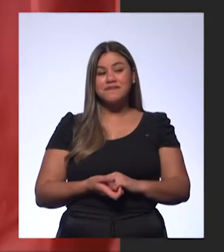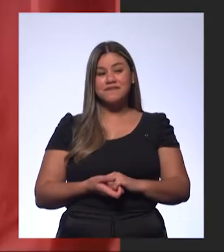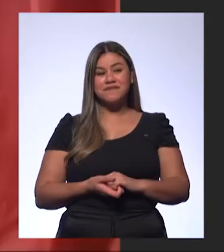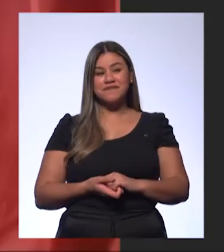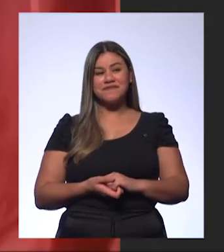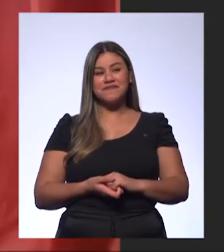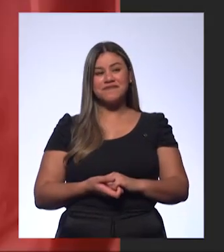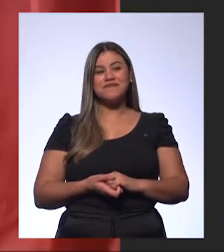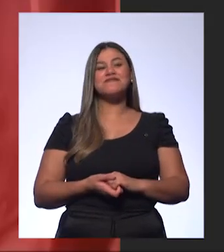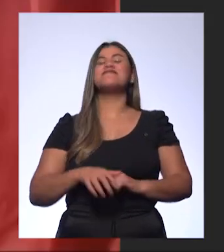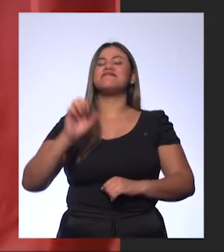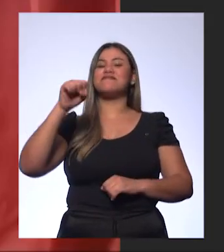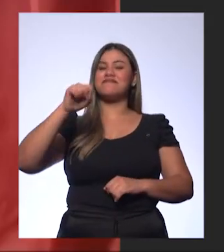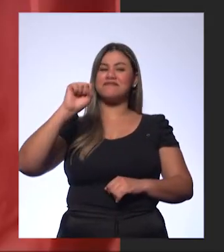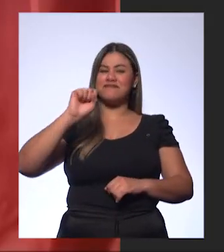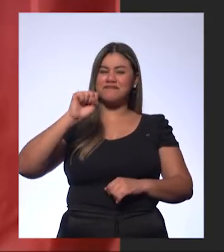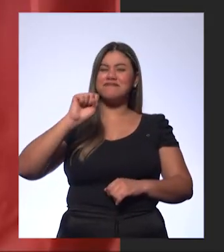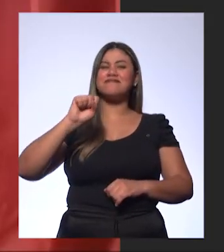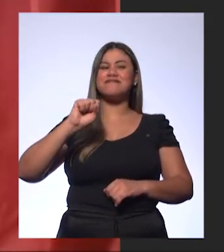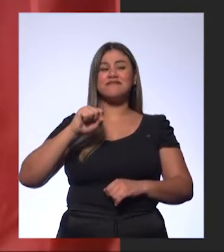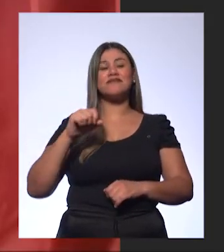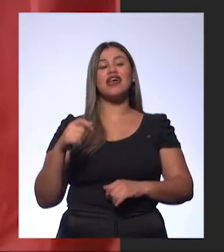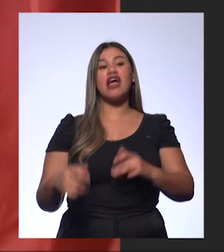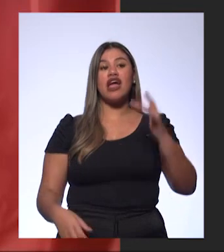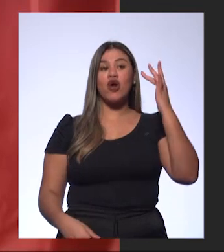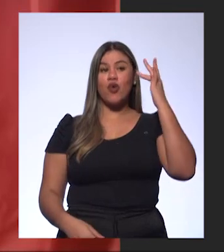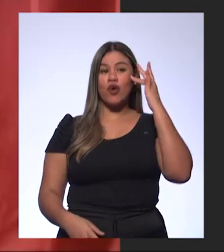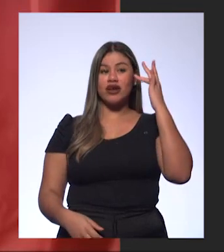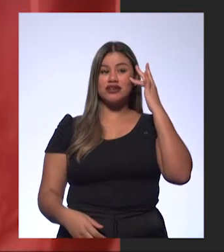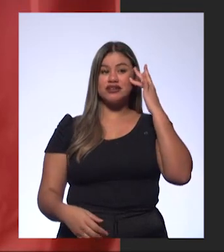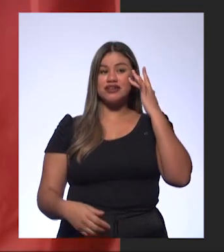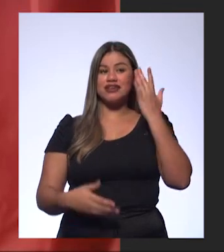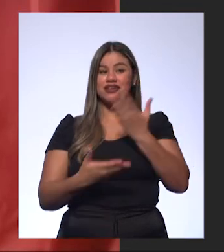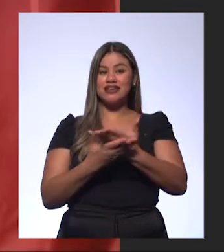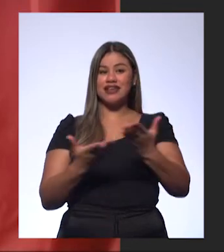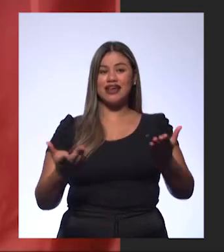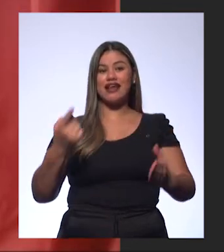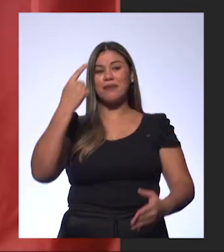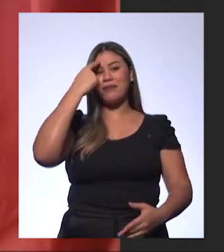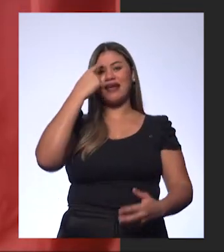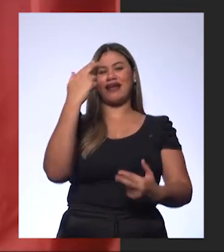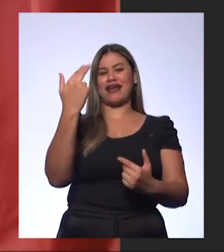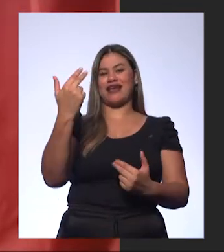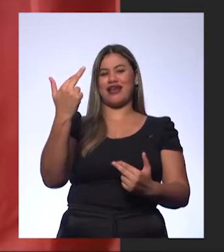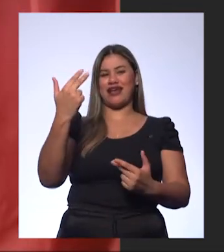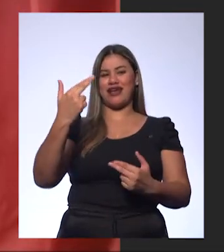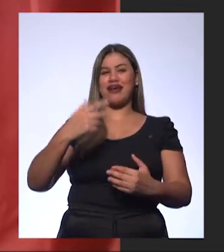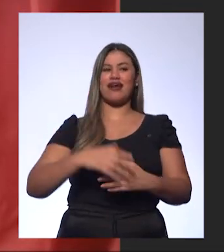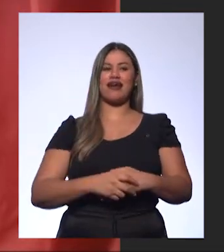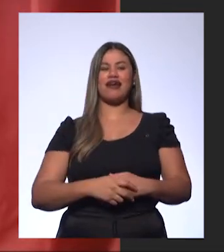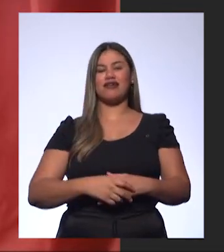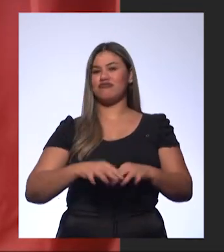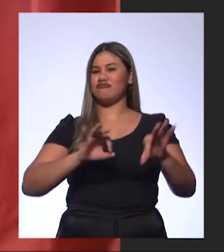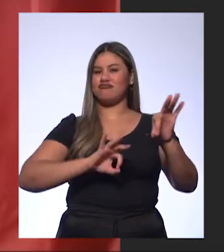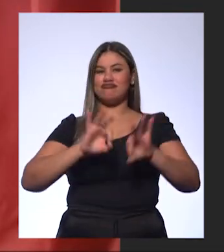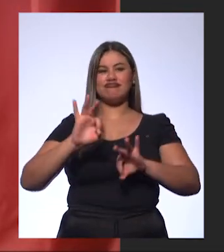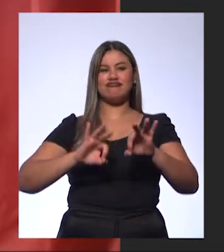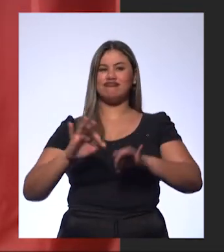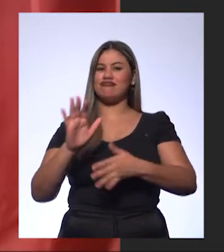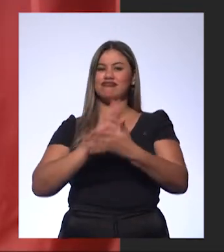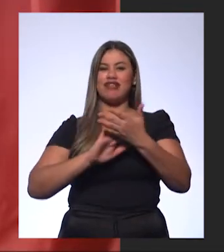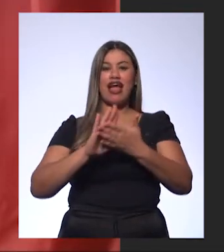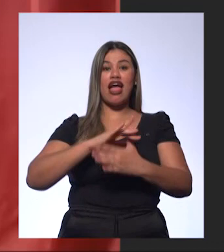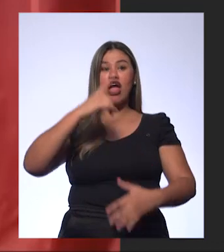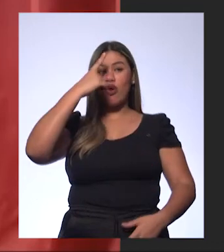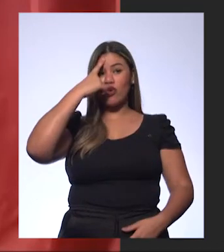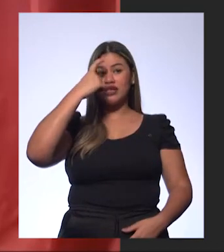Por mim, sim, eu topo. Até porque eu achei que eles... Nossa, parecia que eles estavam pensando o que eu pensei. Realmente, eu não planejei. Eu tive a ideia,